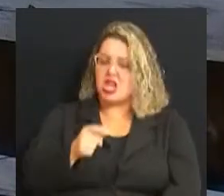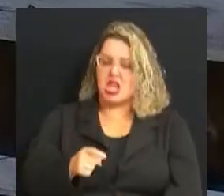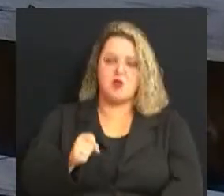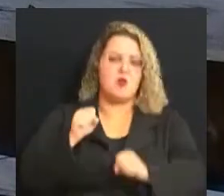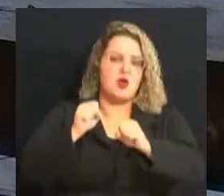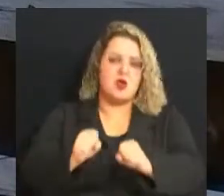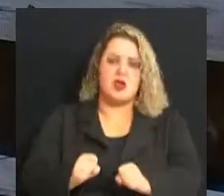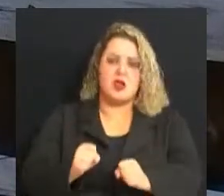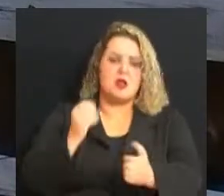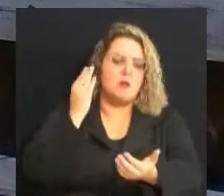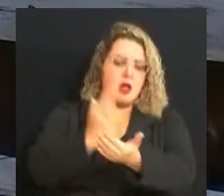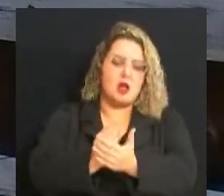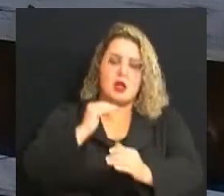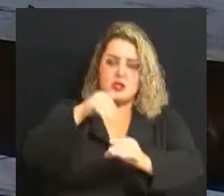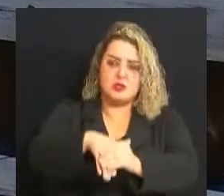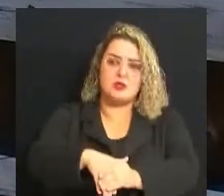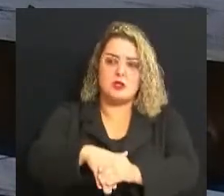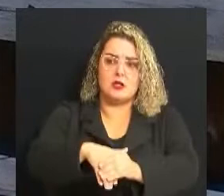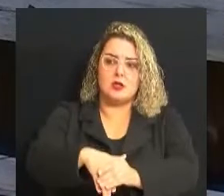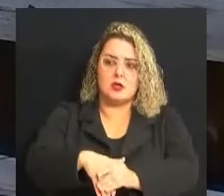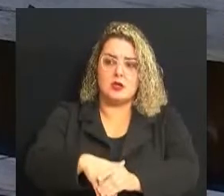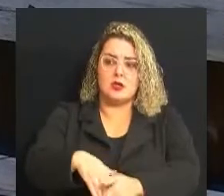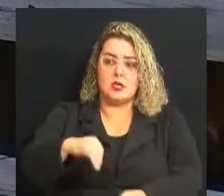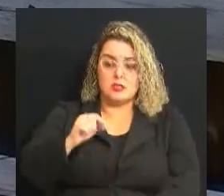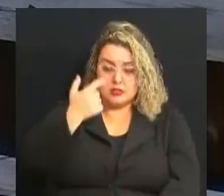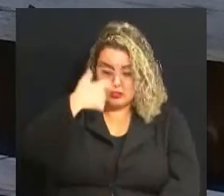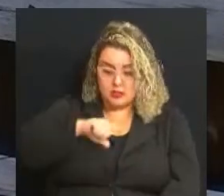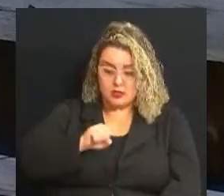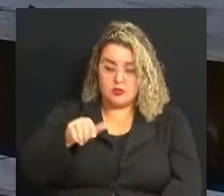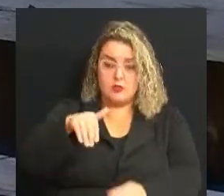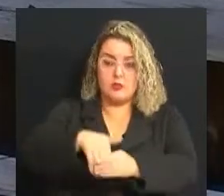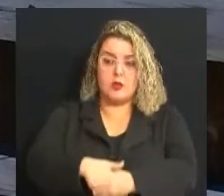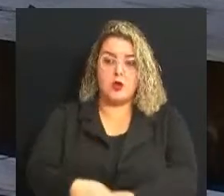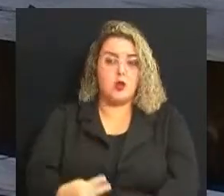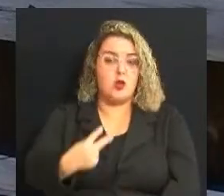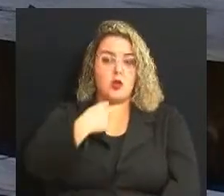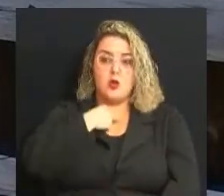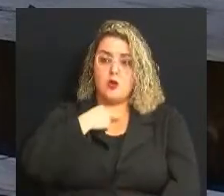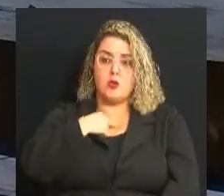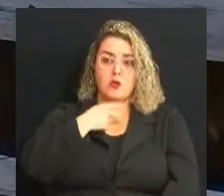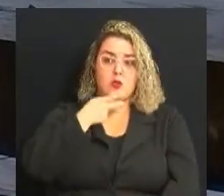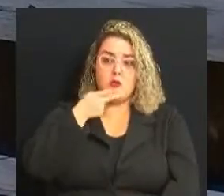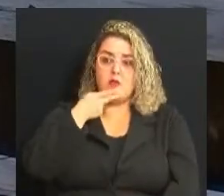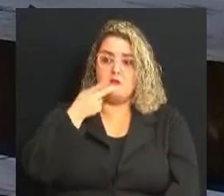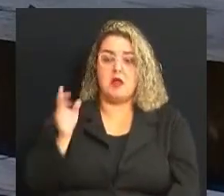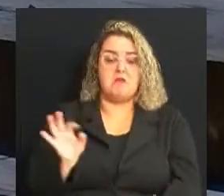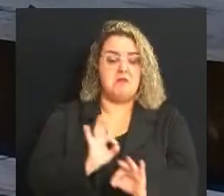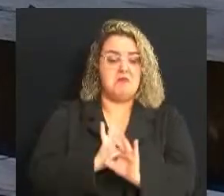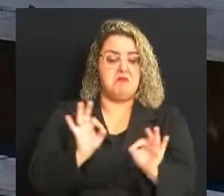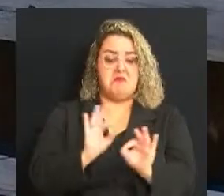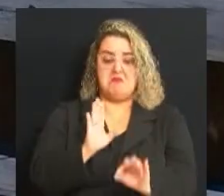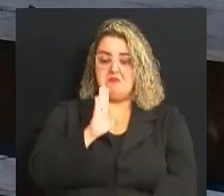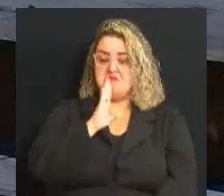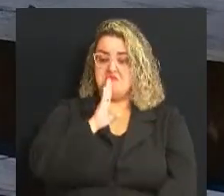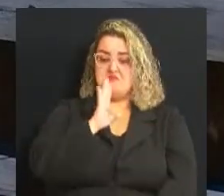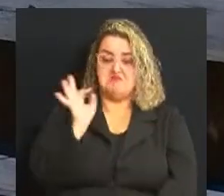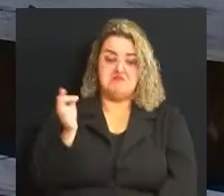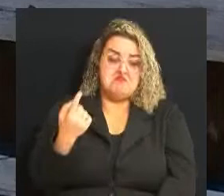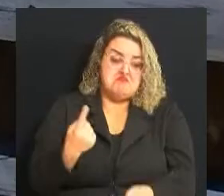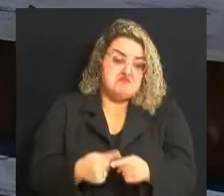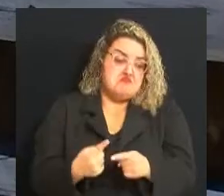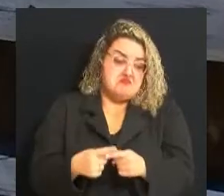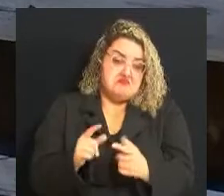poderia deixar de voltar porque se eu não votar eu não vou poder falar absolutamente